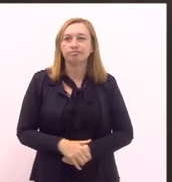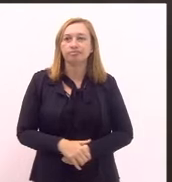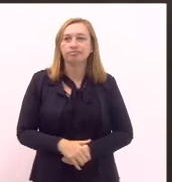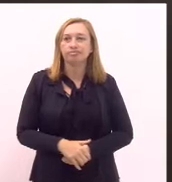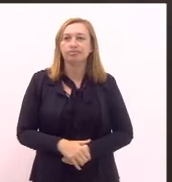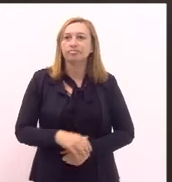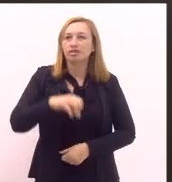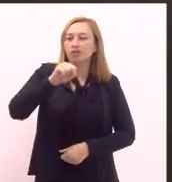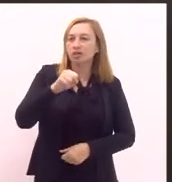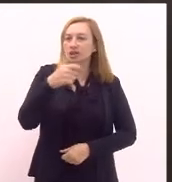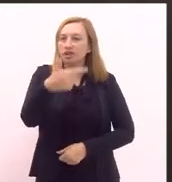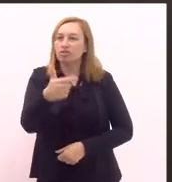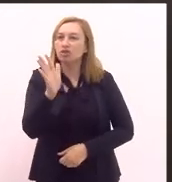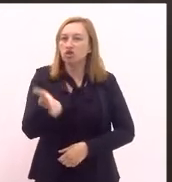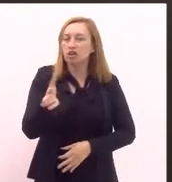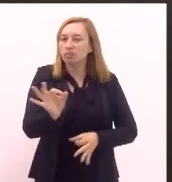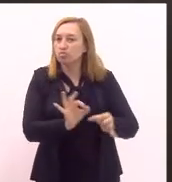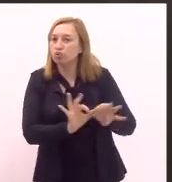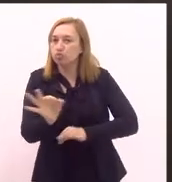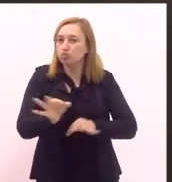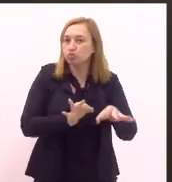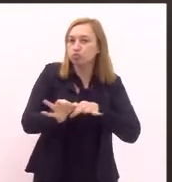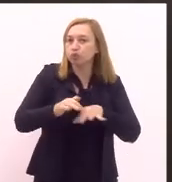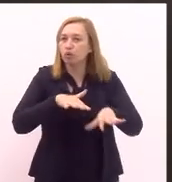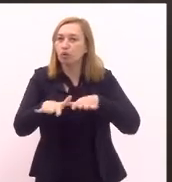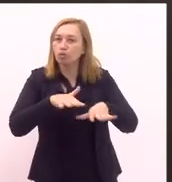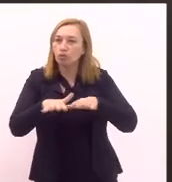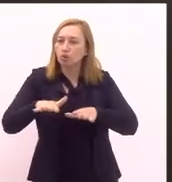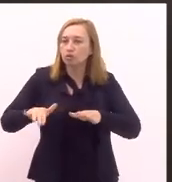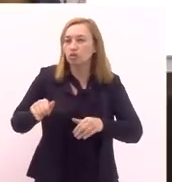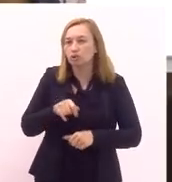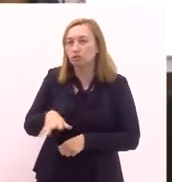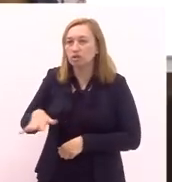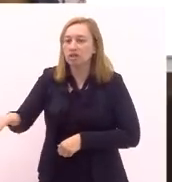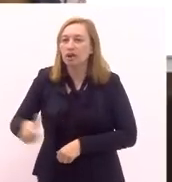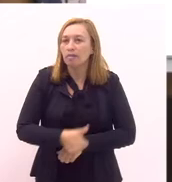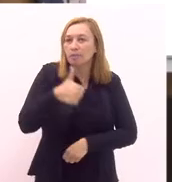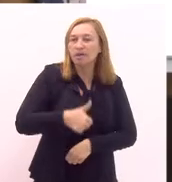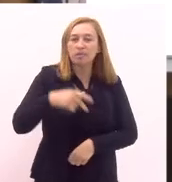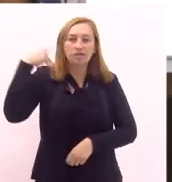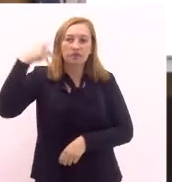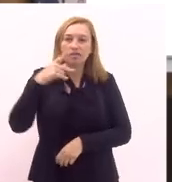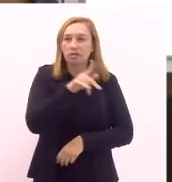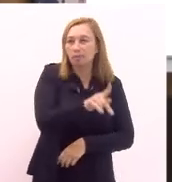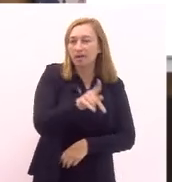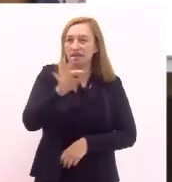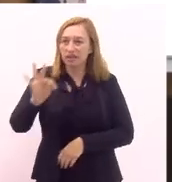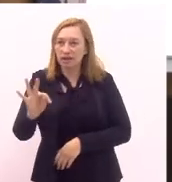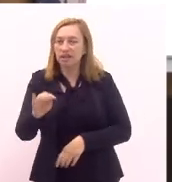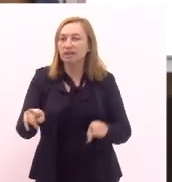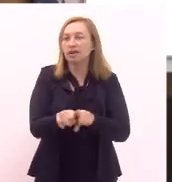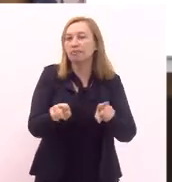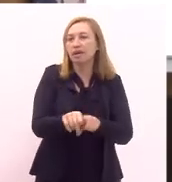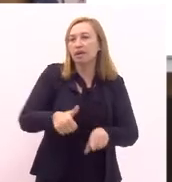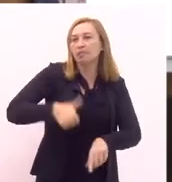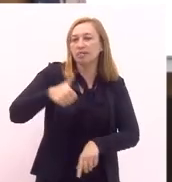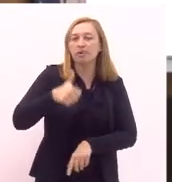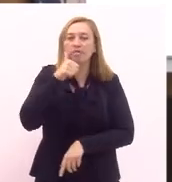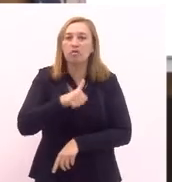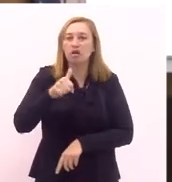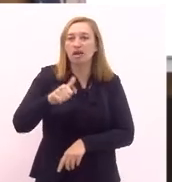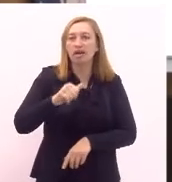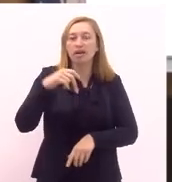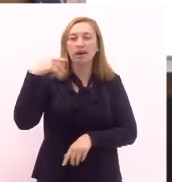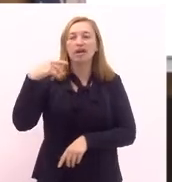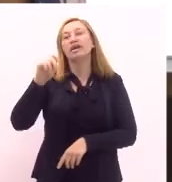E aí 82 articulada com os movimentos comunitários foi eleita a primeira vereadora do PT e também a primeira mulher negra a